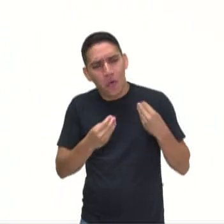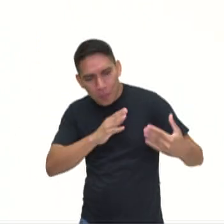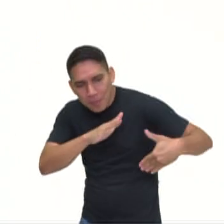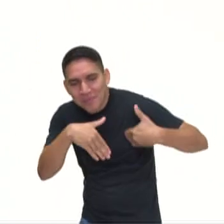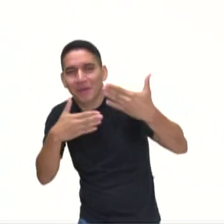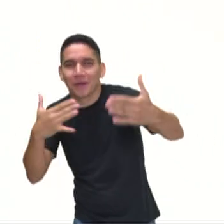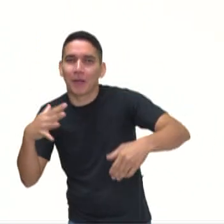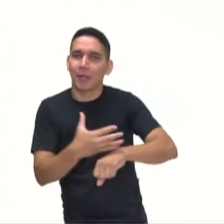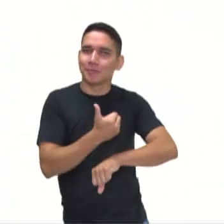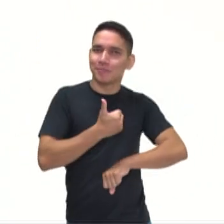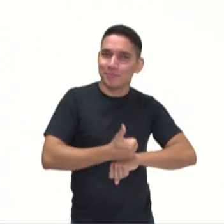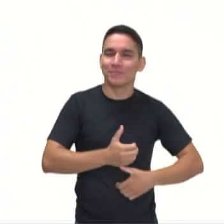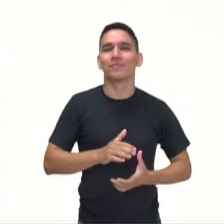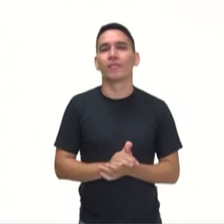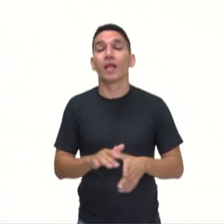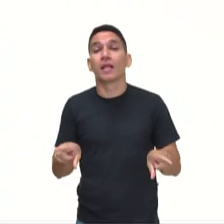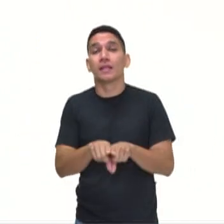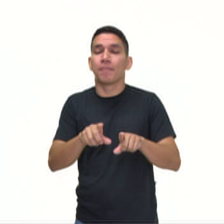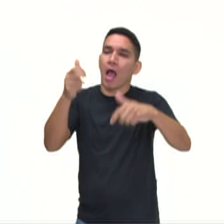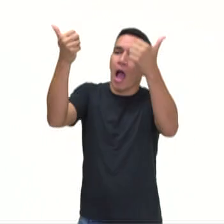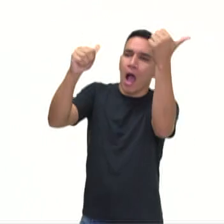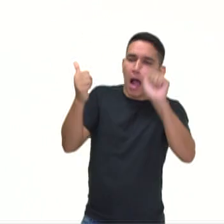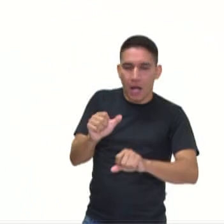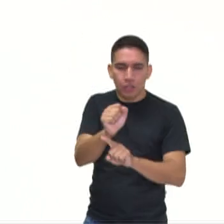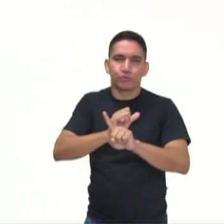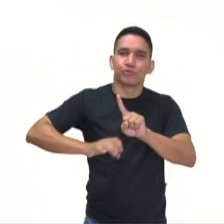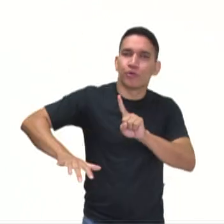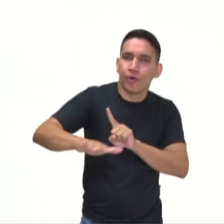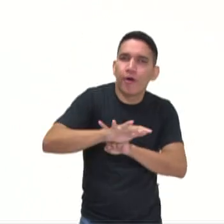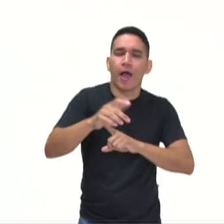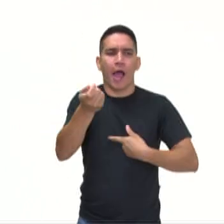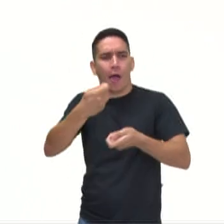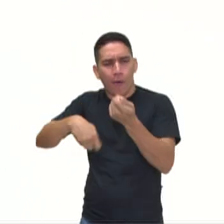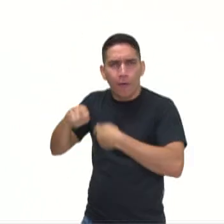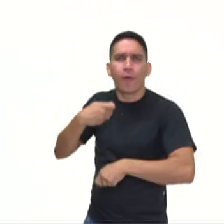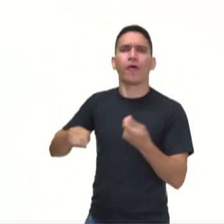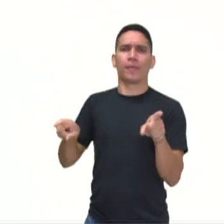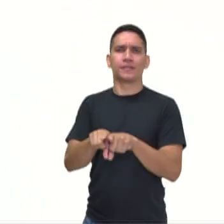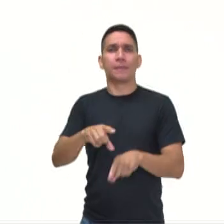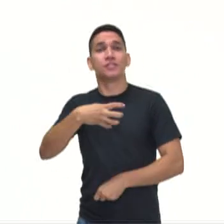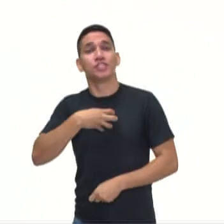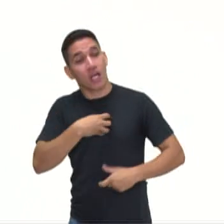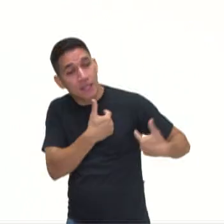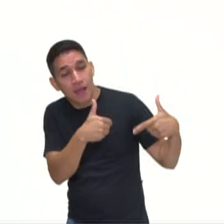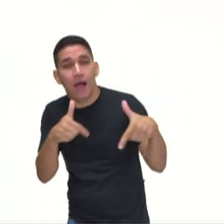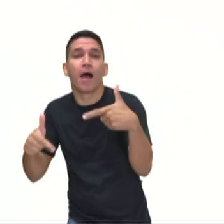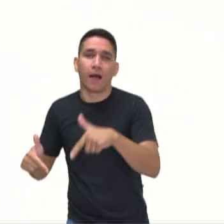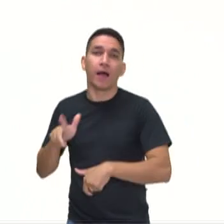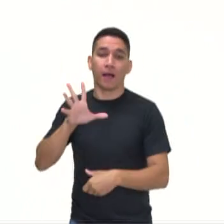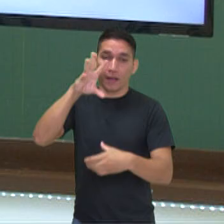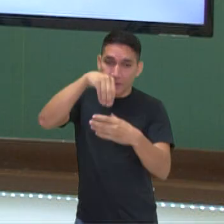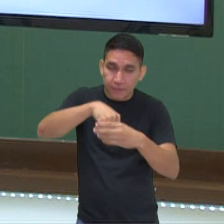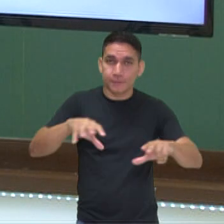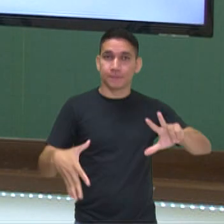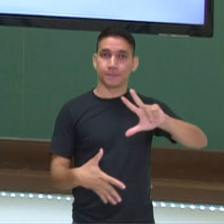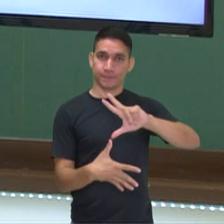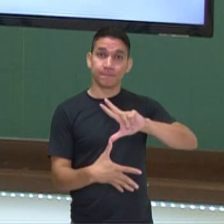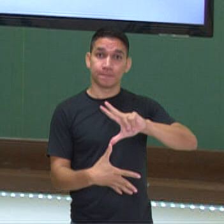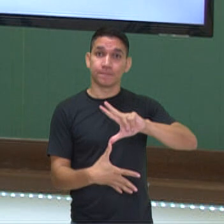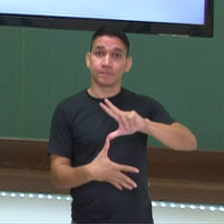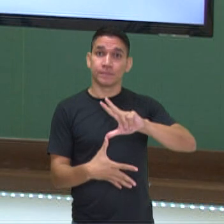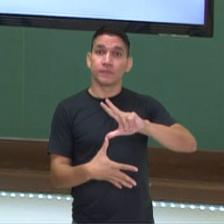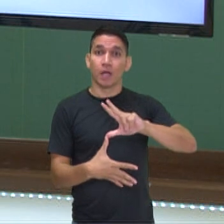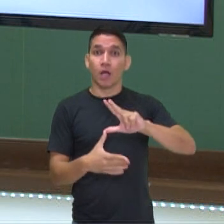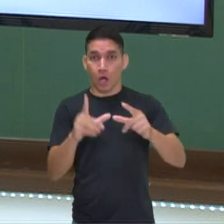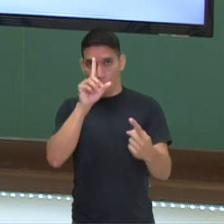de colonização e analisar a sociedade, a economia e as formas de trabalho na América Espanhola, os